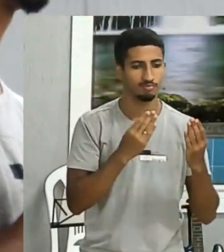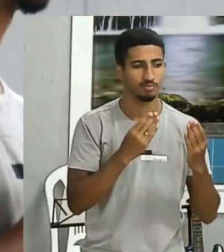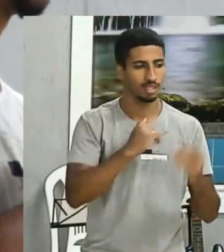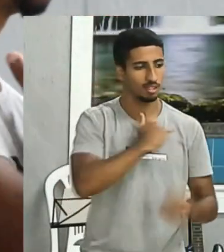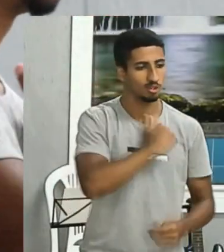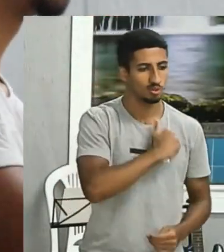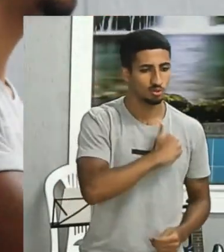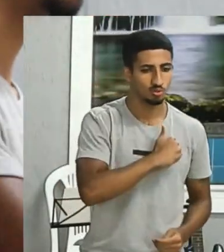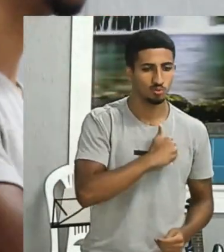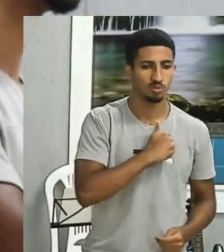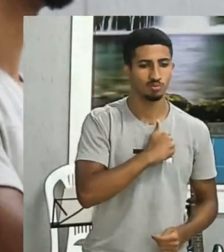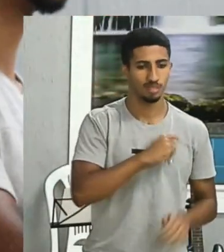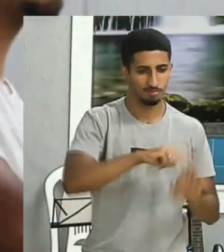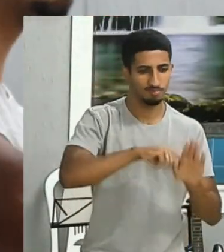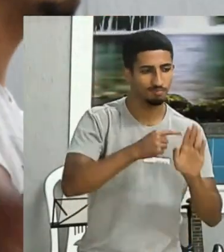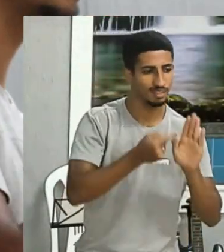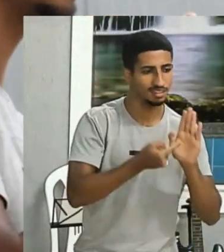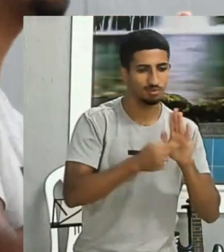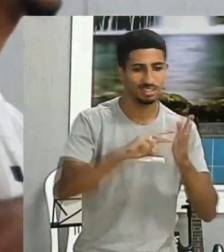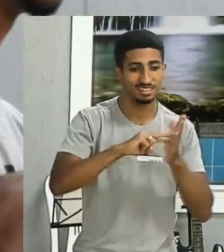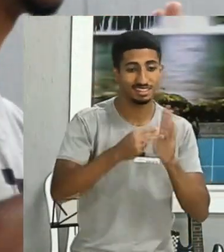autoridade de Cristo.